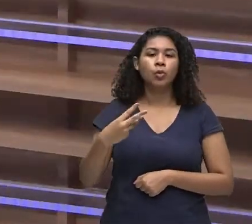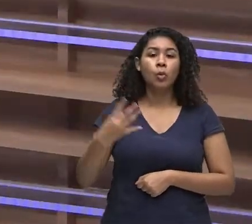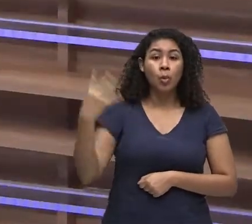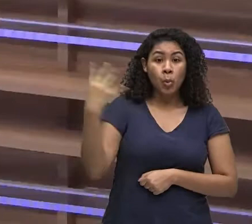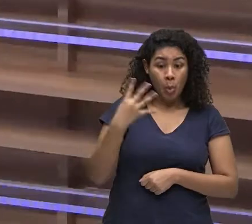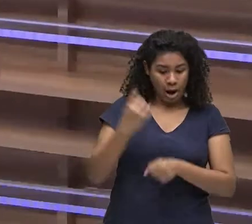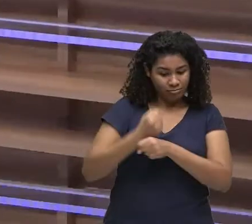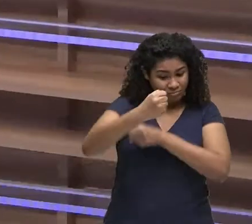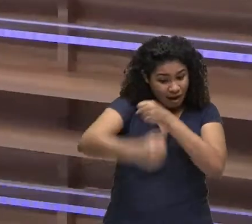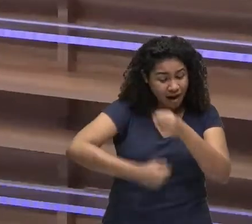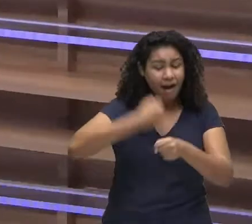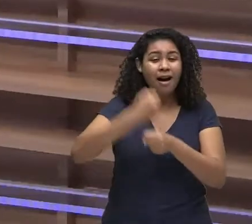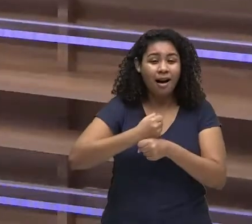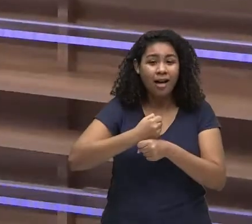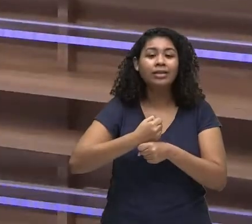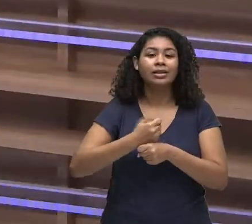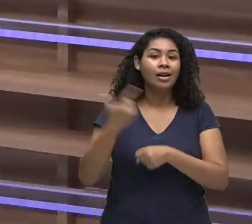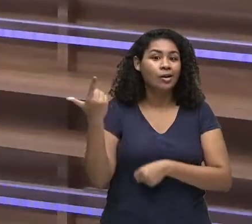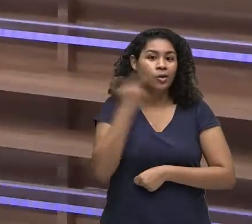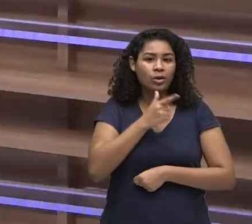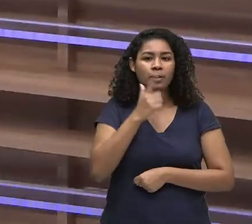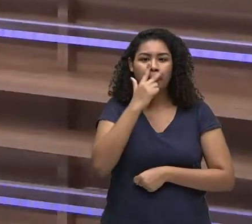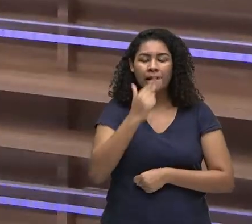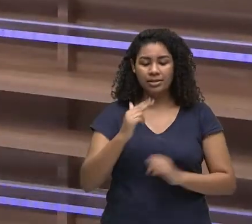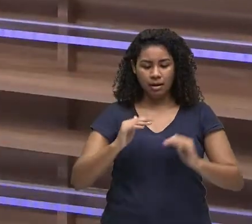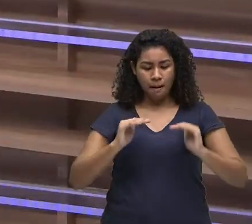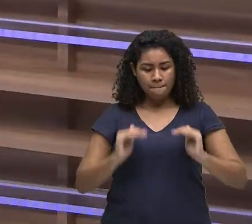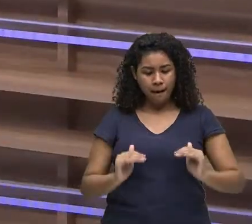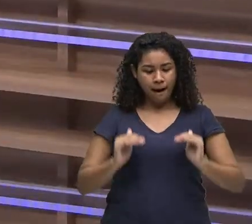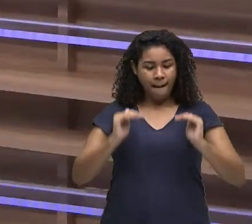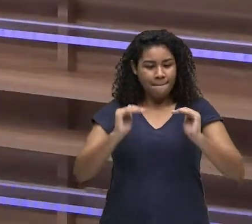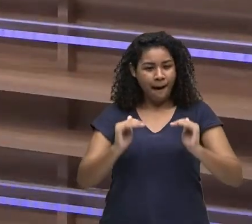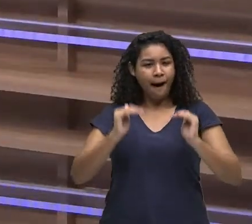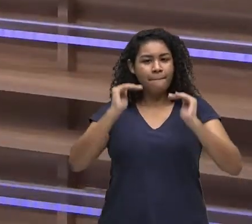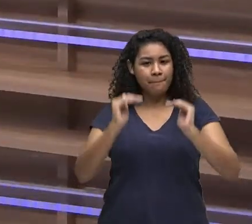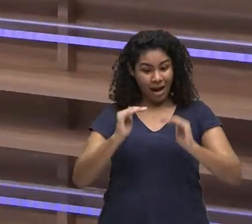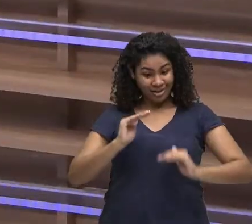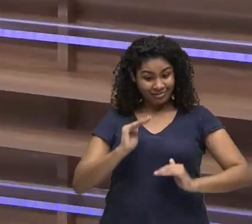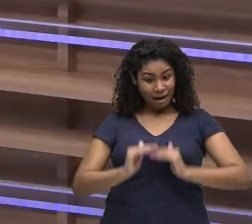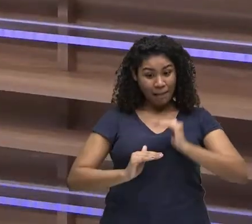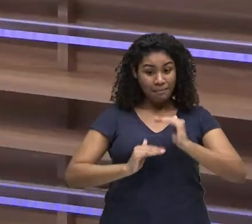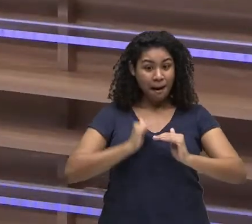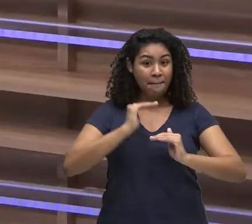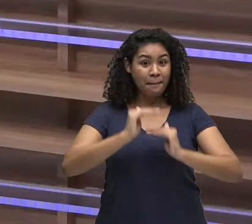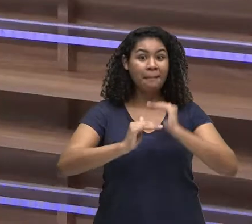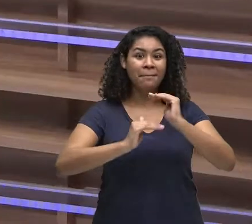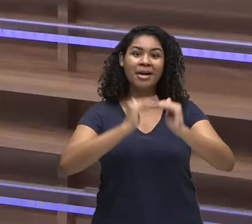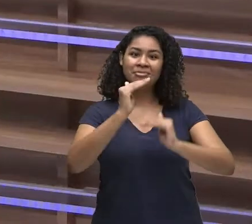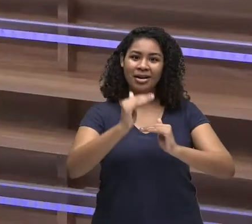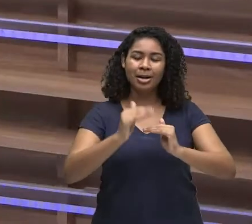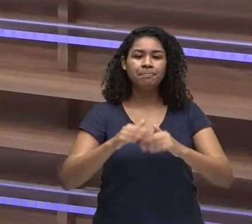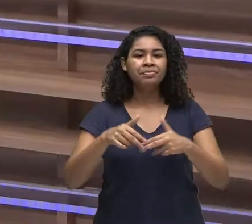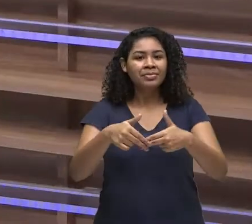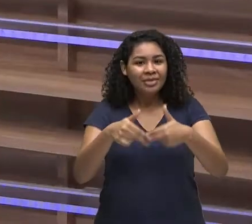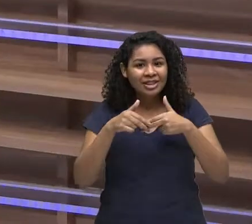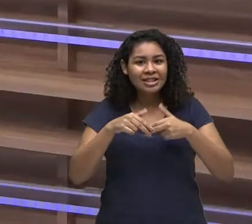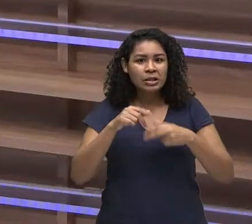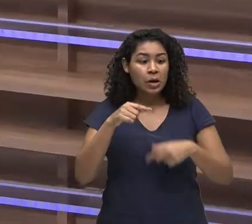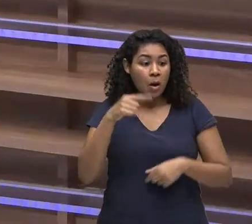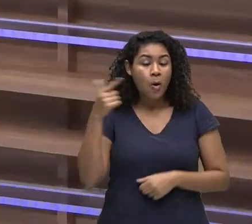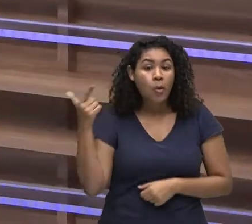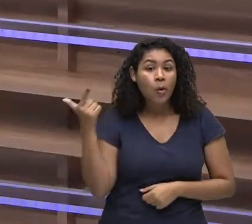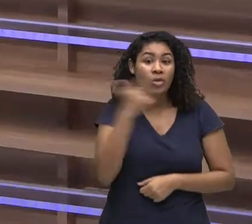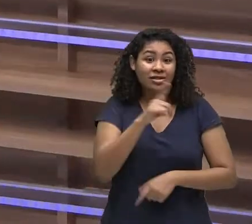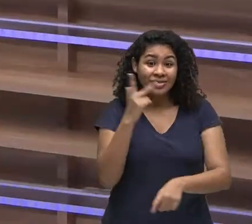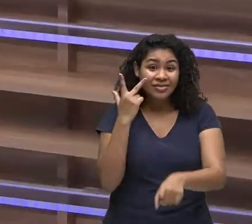assim, Olimpíadas e Olimpíadas. Ele vai passando ali. E numa delas ele quando ele consegue